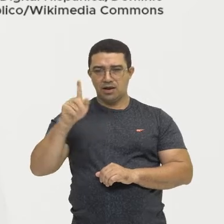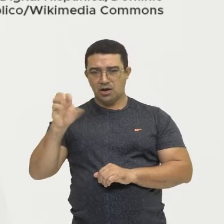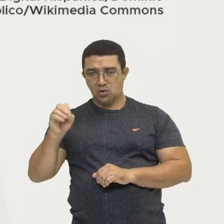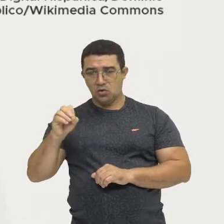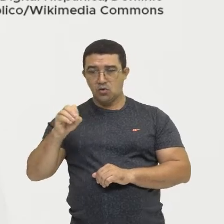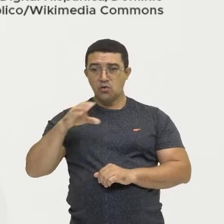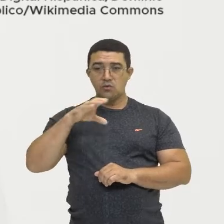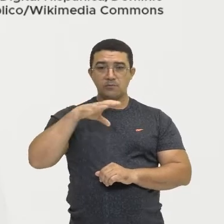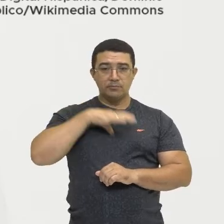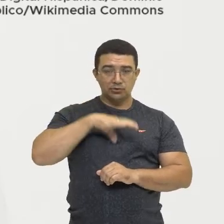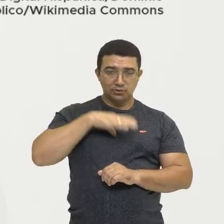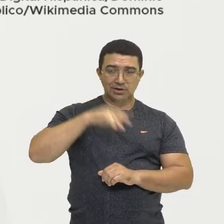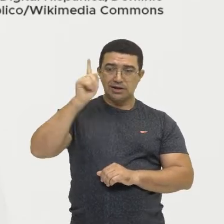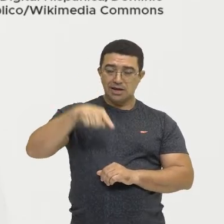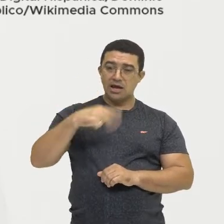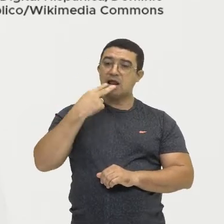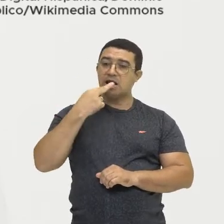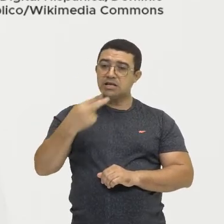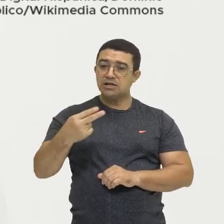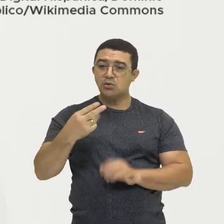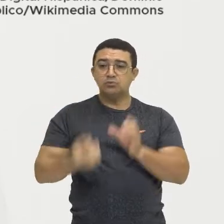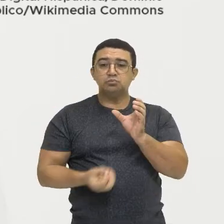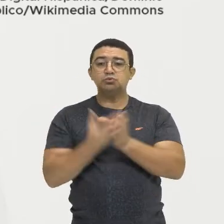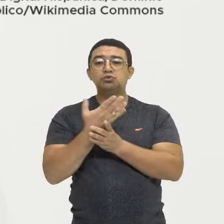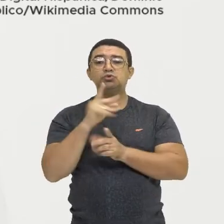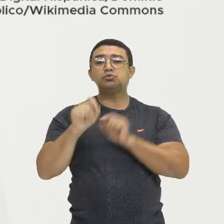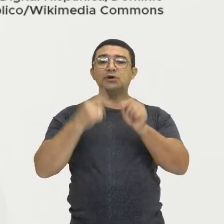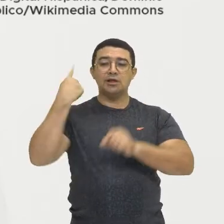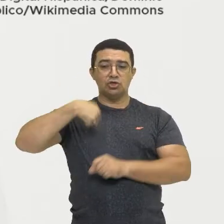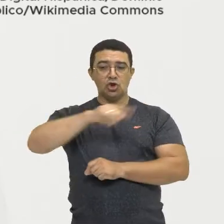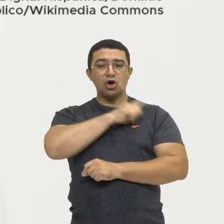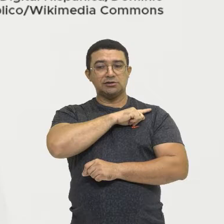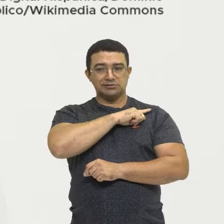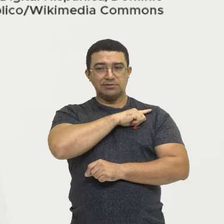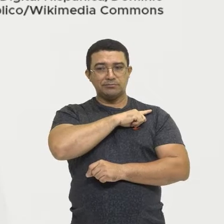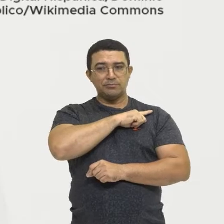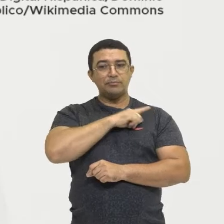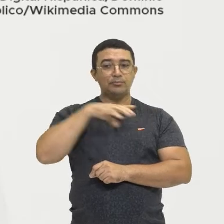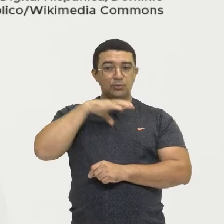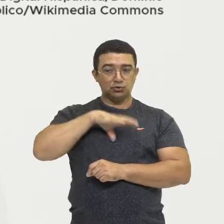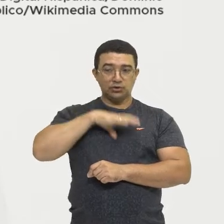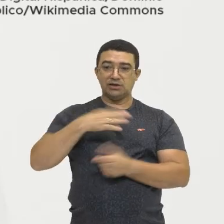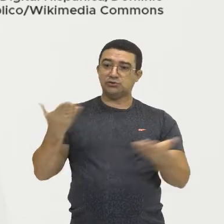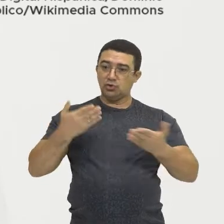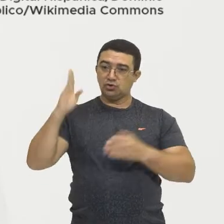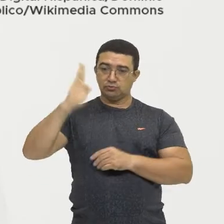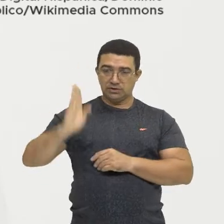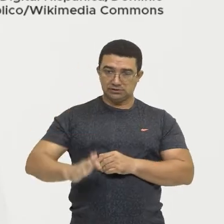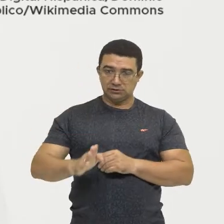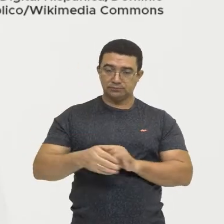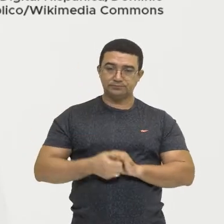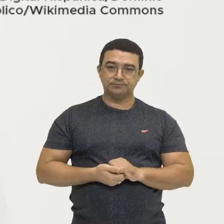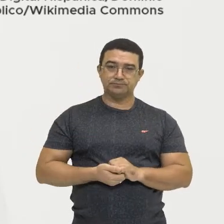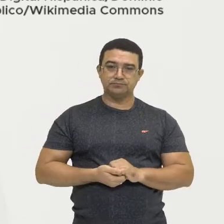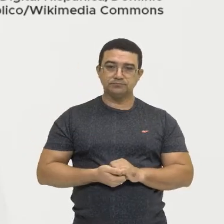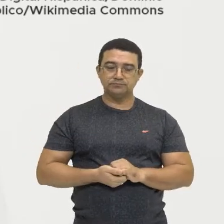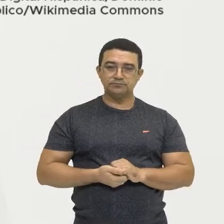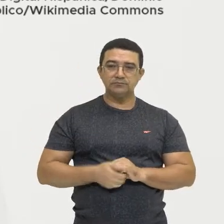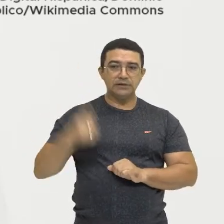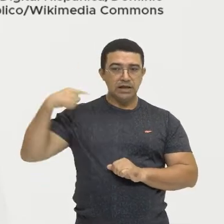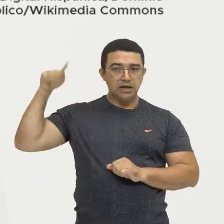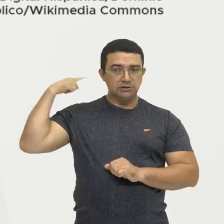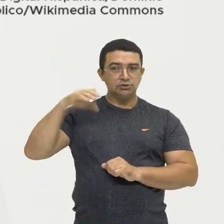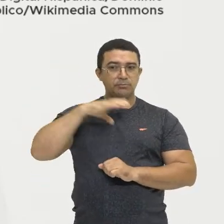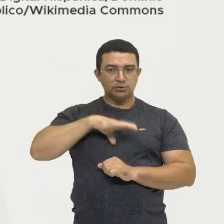É a língua que dá origem à nossa língua portuguesa, correto? Era aí, o português antigamente